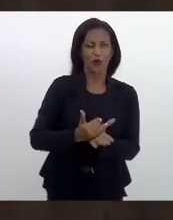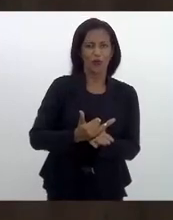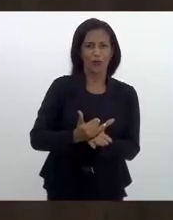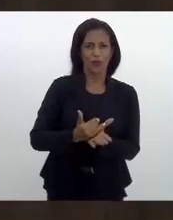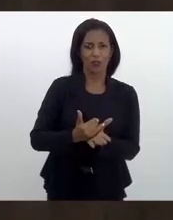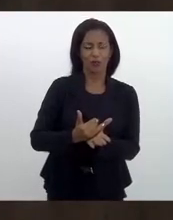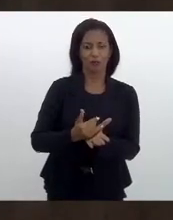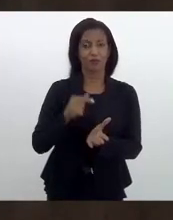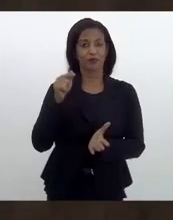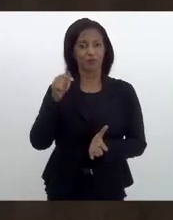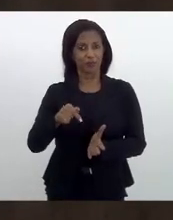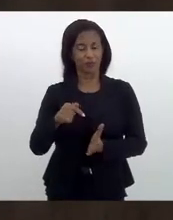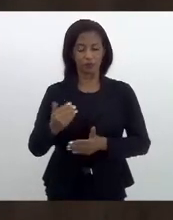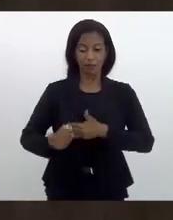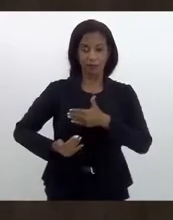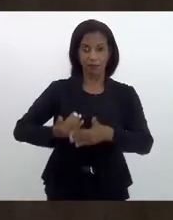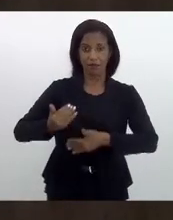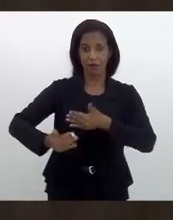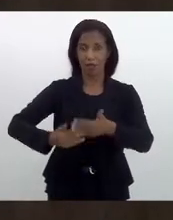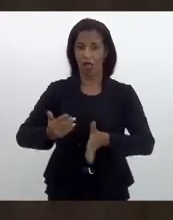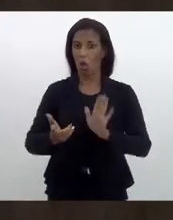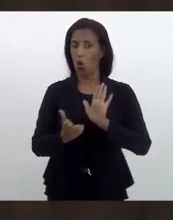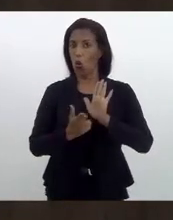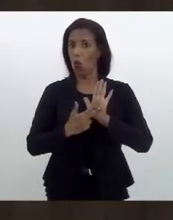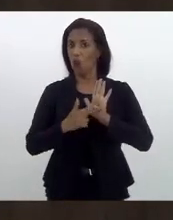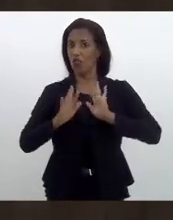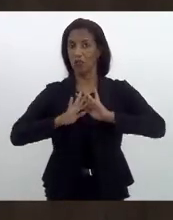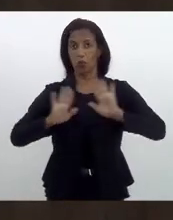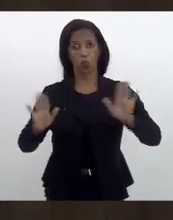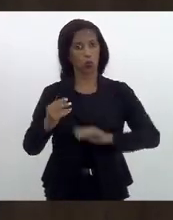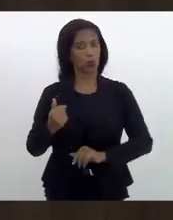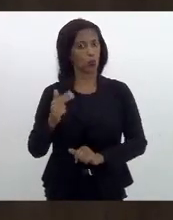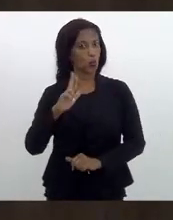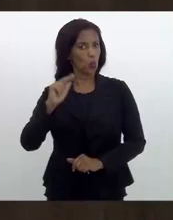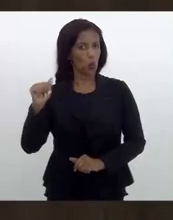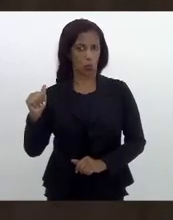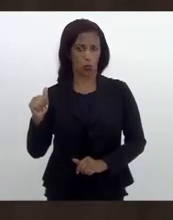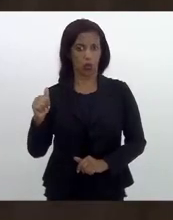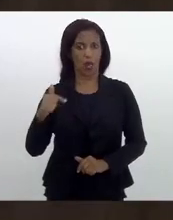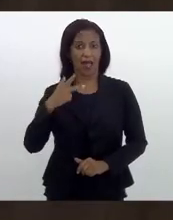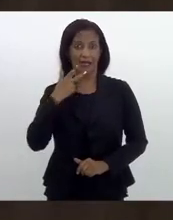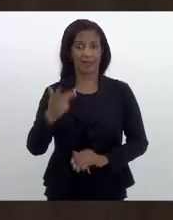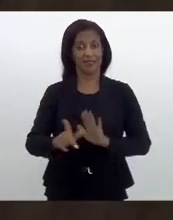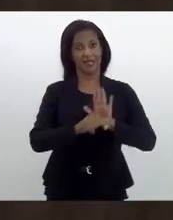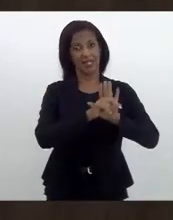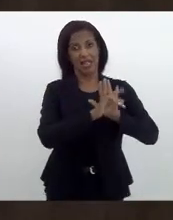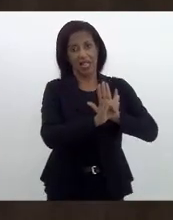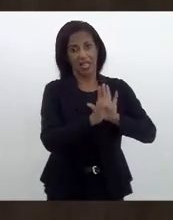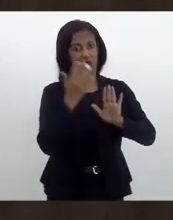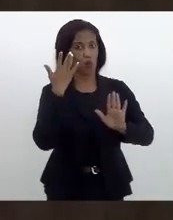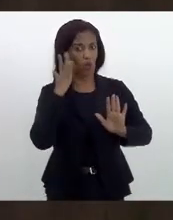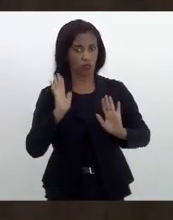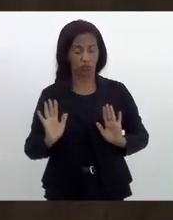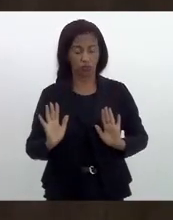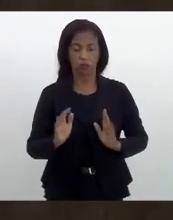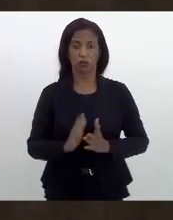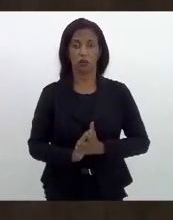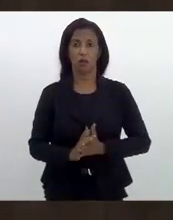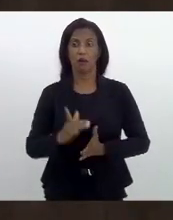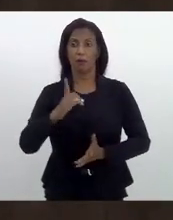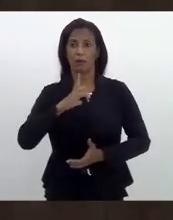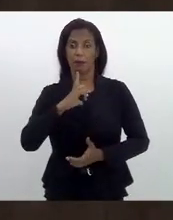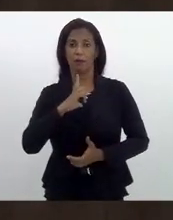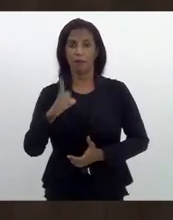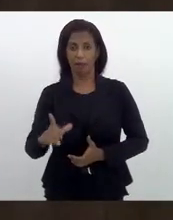Para a questão de carreira, eu confesso que eu não tenho certeza do que eu nunca vivenciei, eu acho que isso tem que ser estabelecido em lei. Mas, existe,